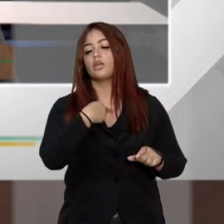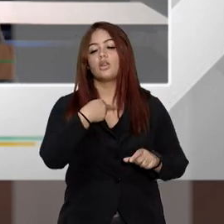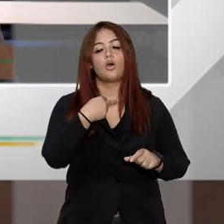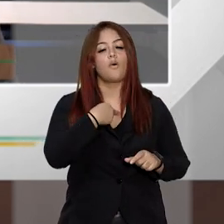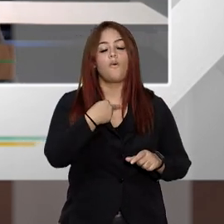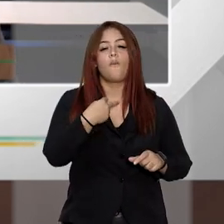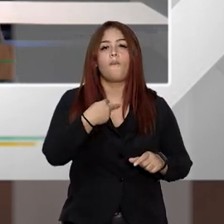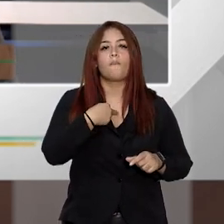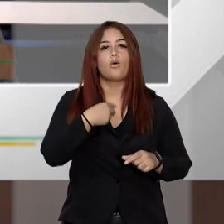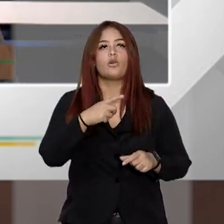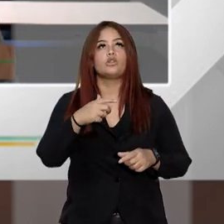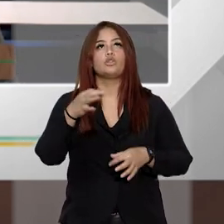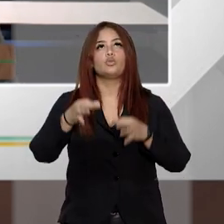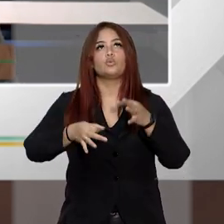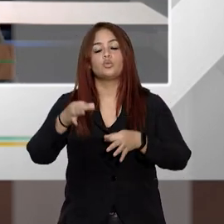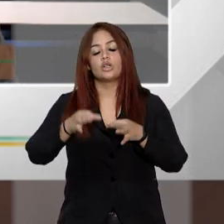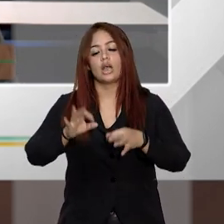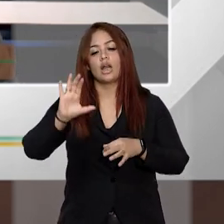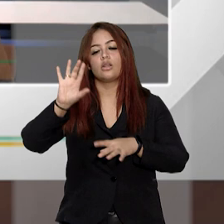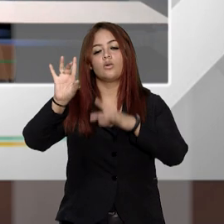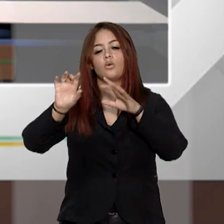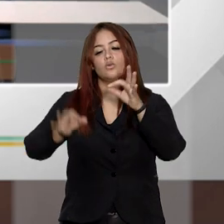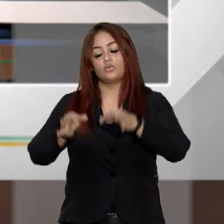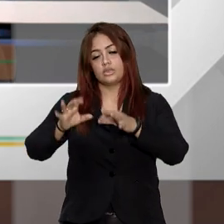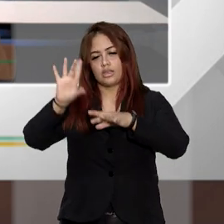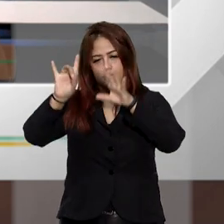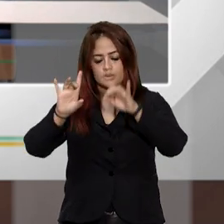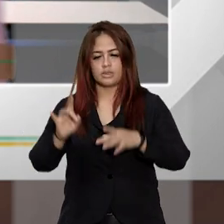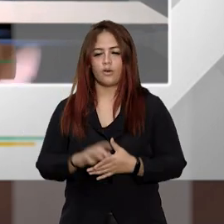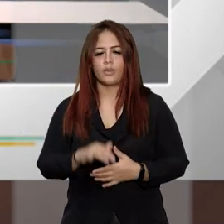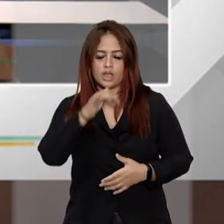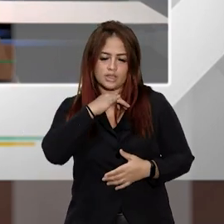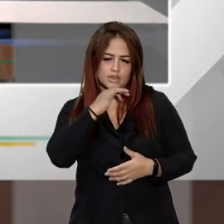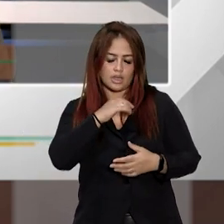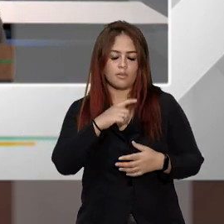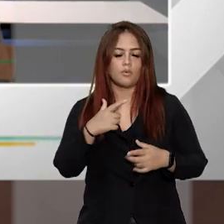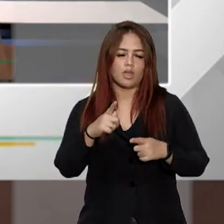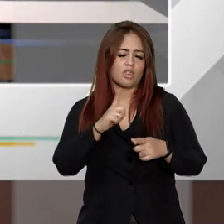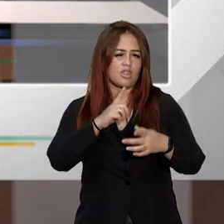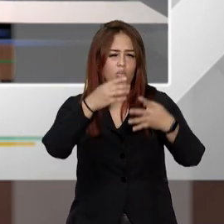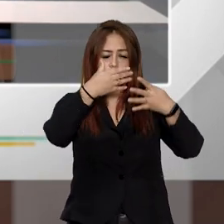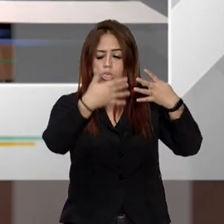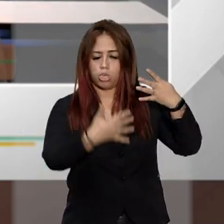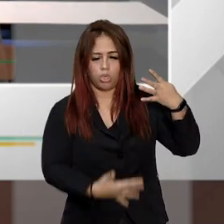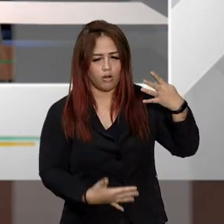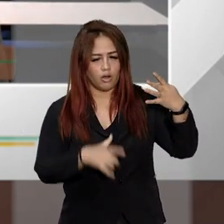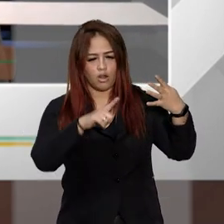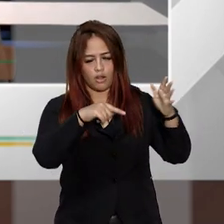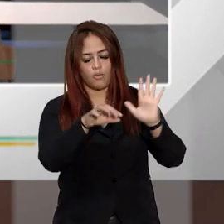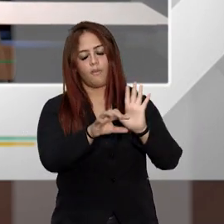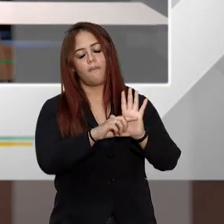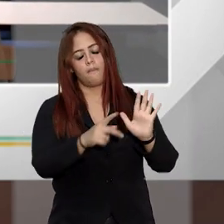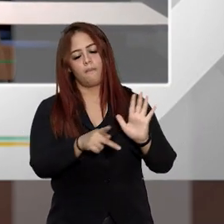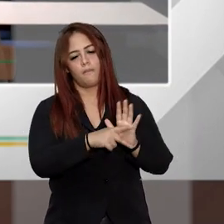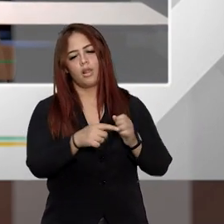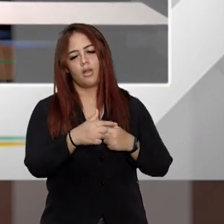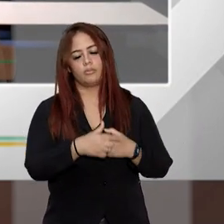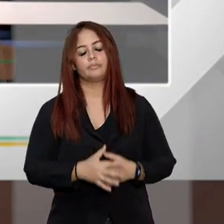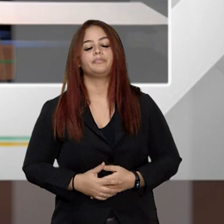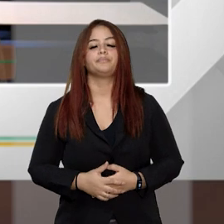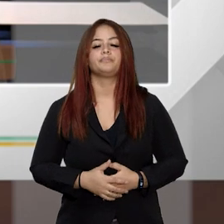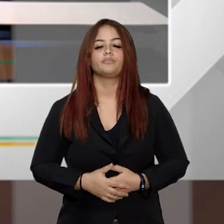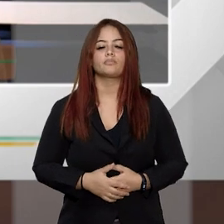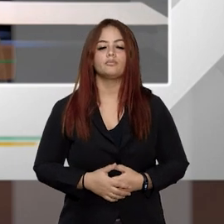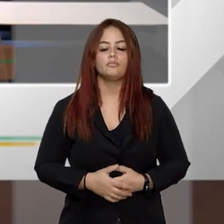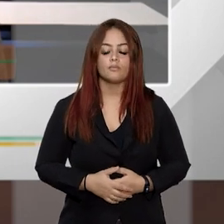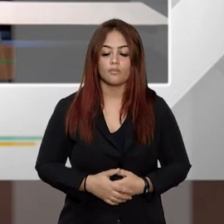julgadas nos juizados especiais. Exemplo delas, tá? Vou dar alguns exemplos que elas estão todas elencadas ali no parágrafo 1º do artigo